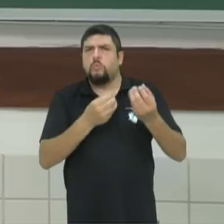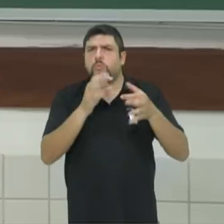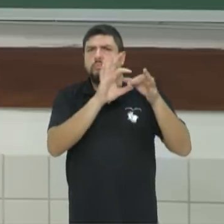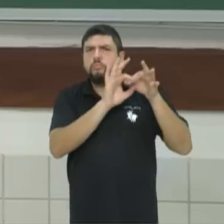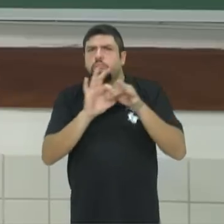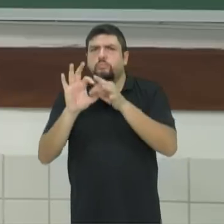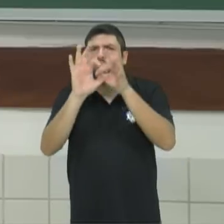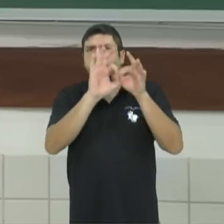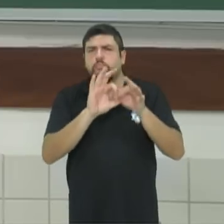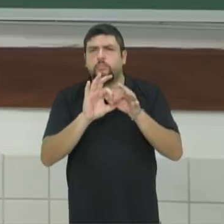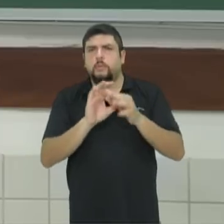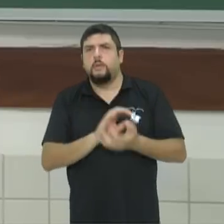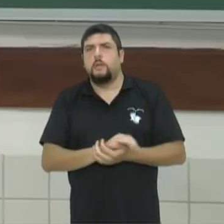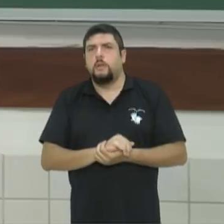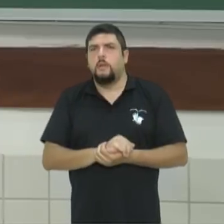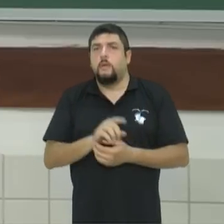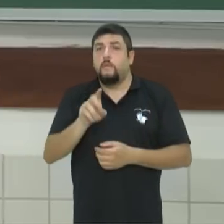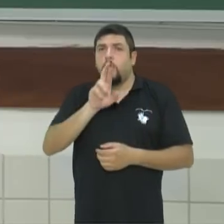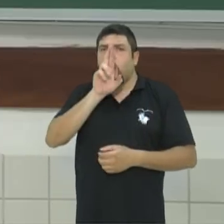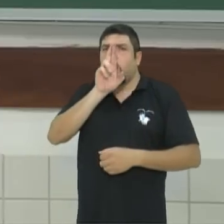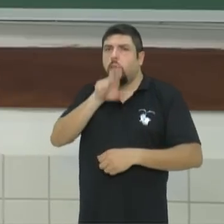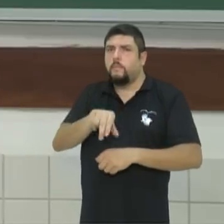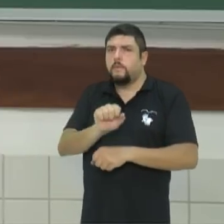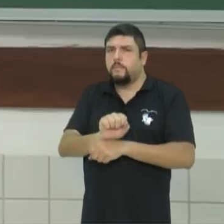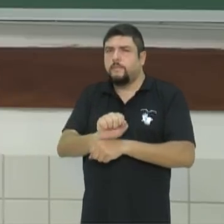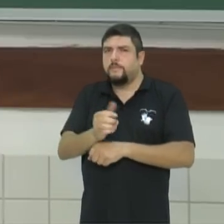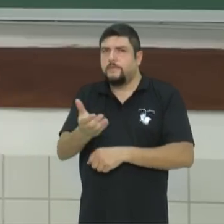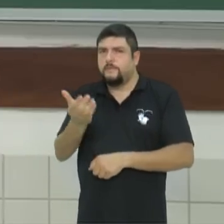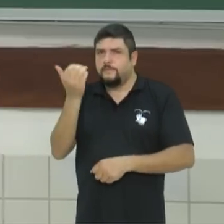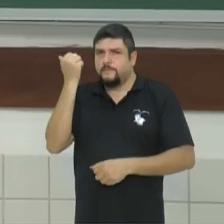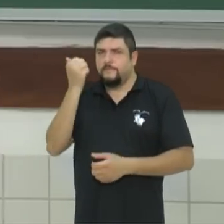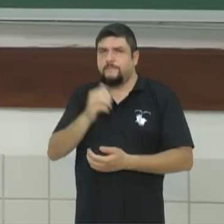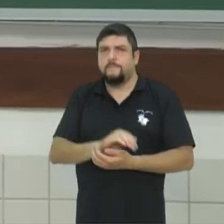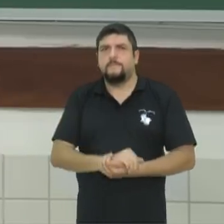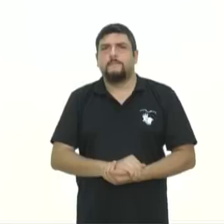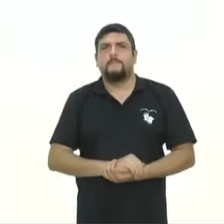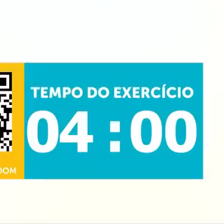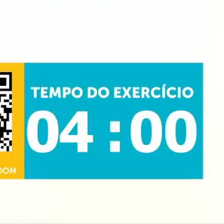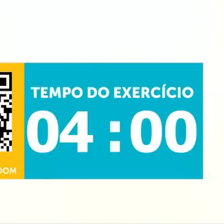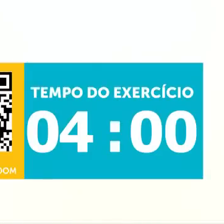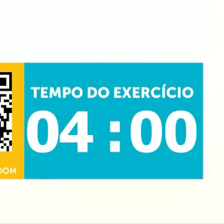para vocês analisarem e responder a questão 1 aí, a nossa primeira questão dessa aula.